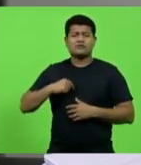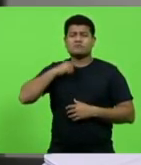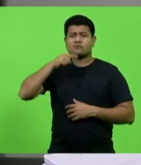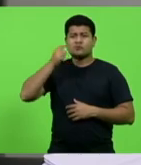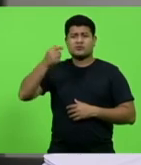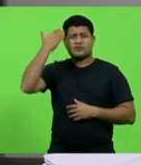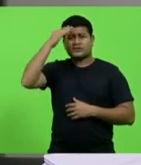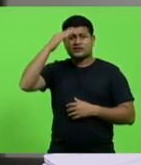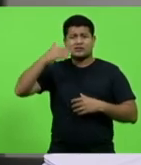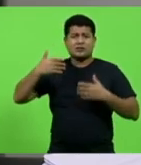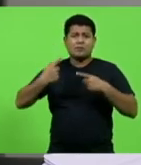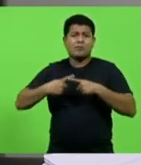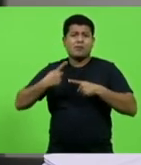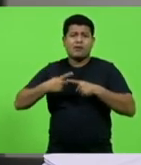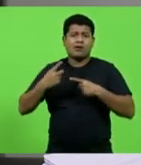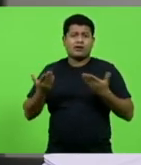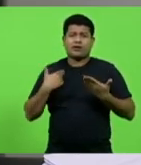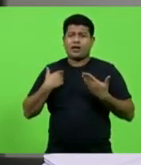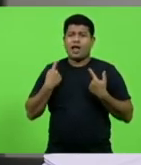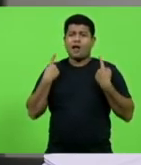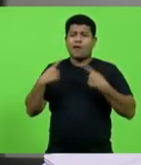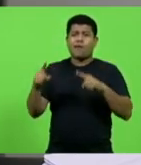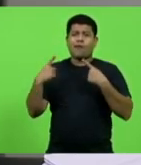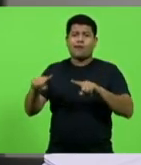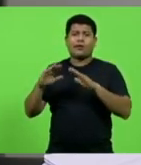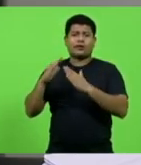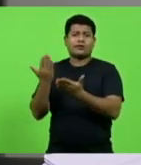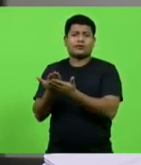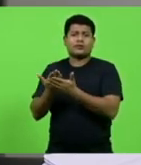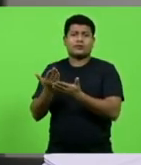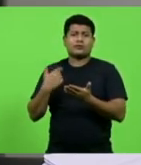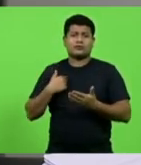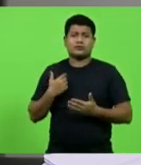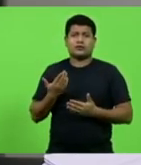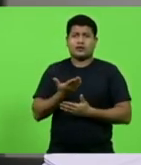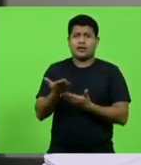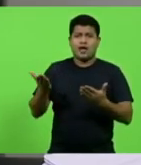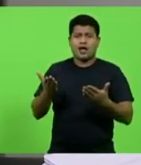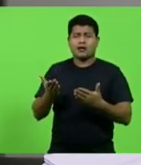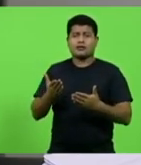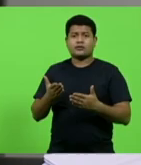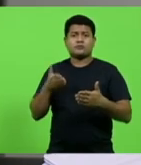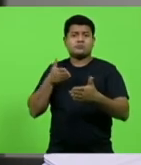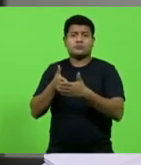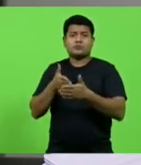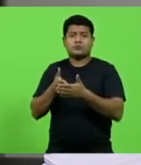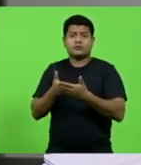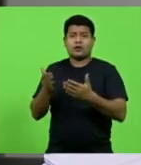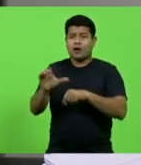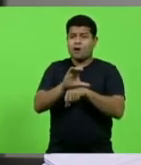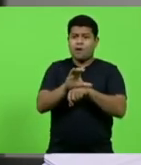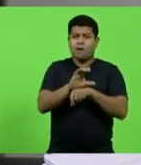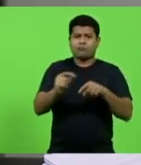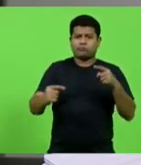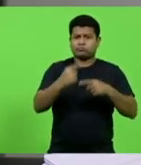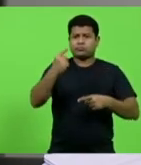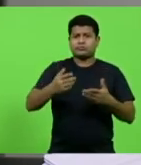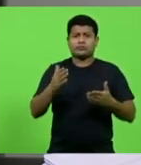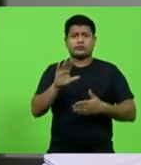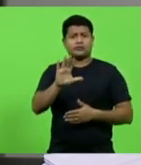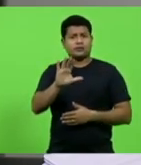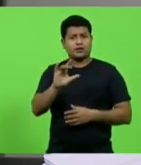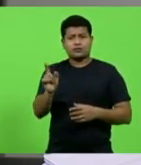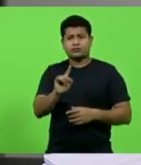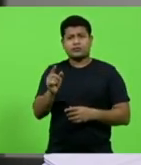que essa coisa tão contra a escola. Por quê? Ninguém está impedindo aquilo que está na Constituição da relação